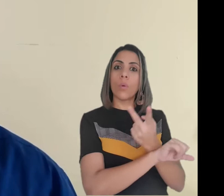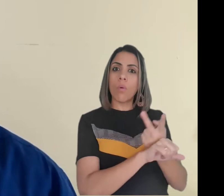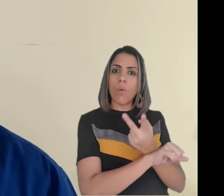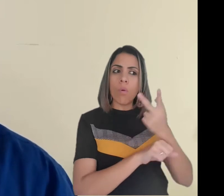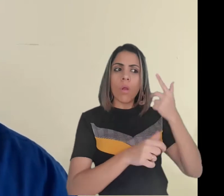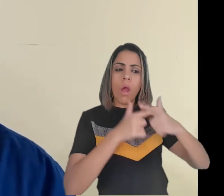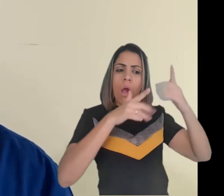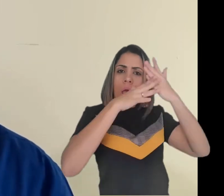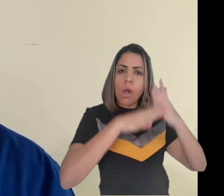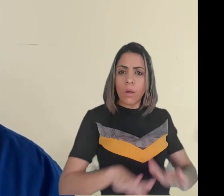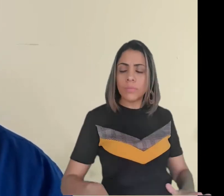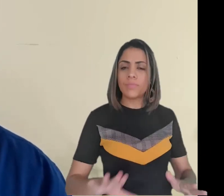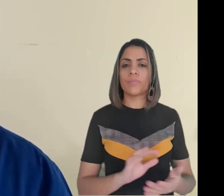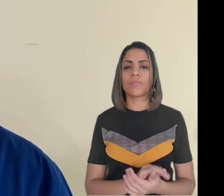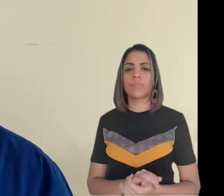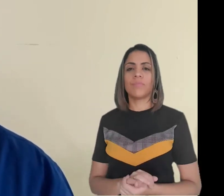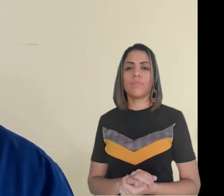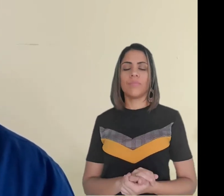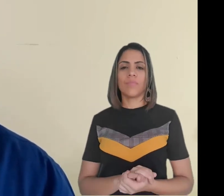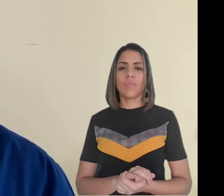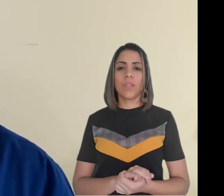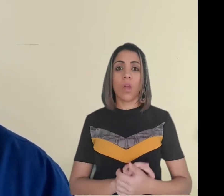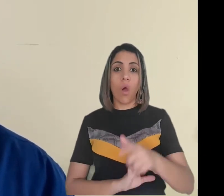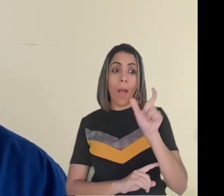Veja que curioso, a própria palavra